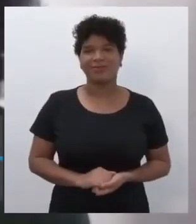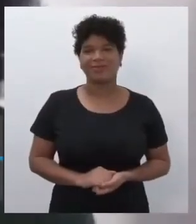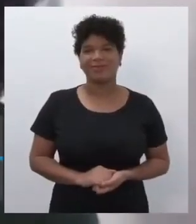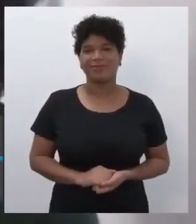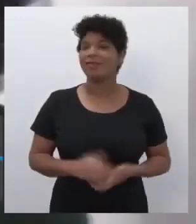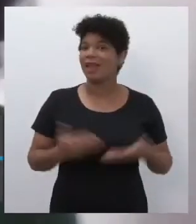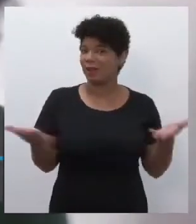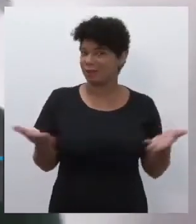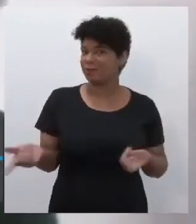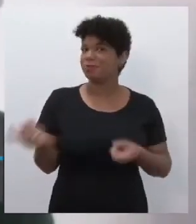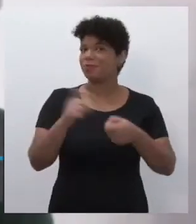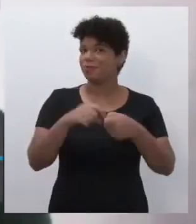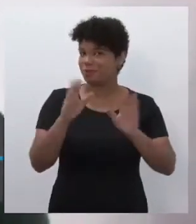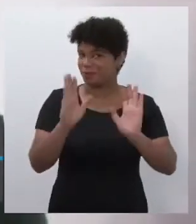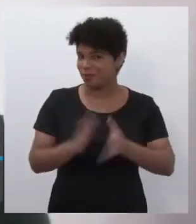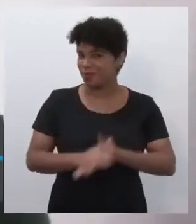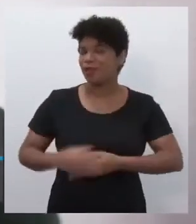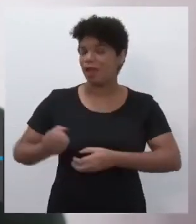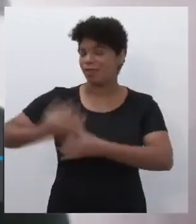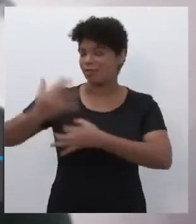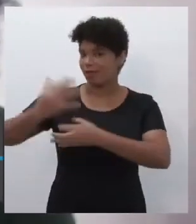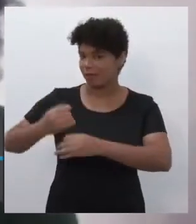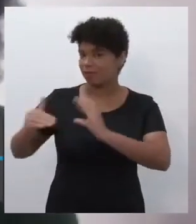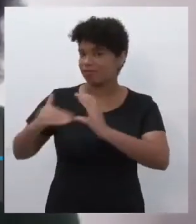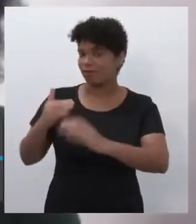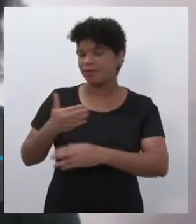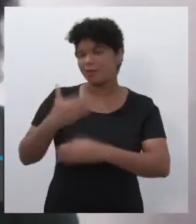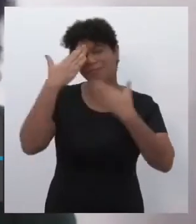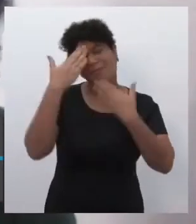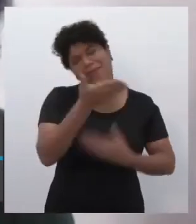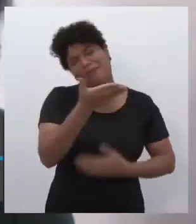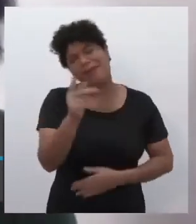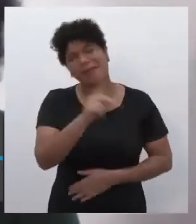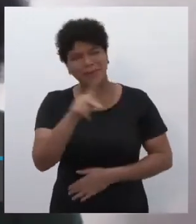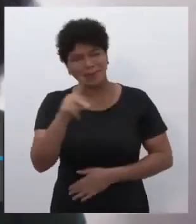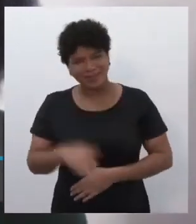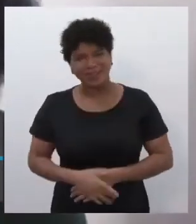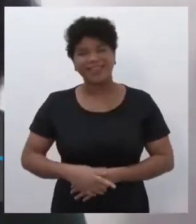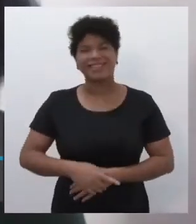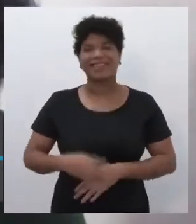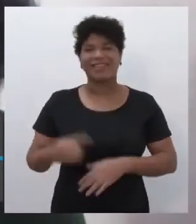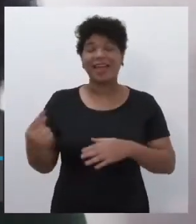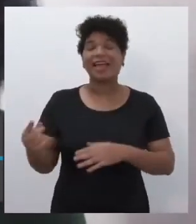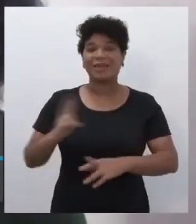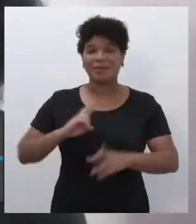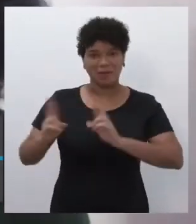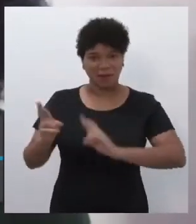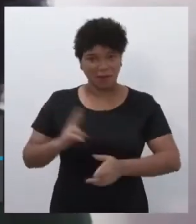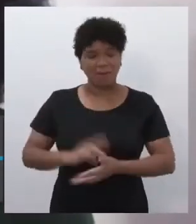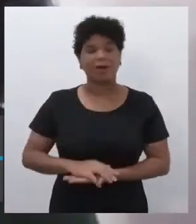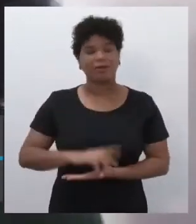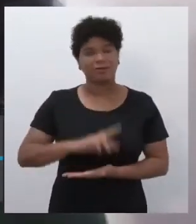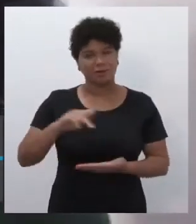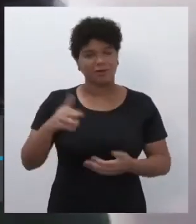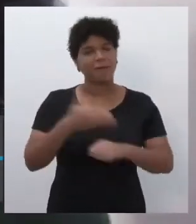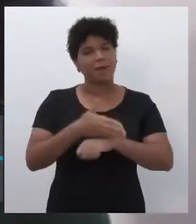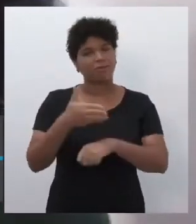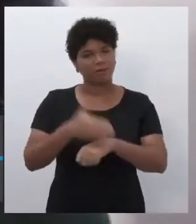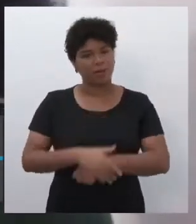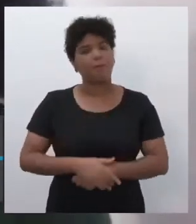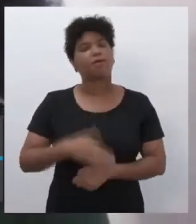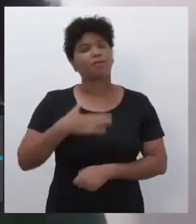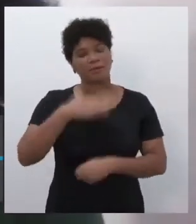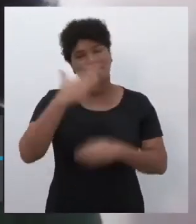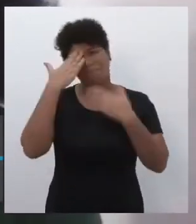Bom, voltamos aí para a interação agora. Muito obrigada, os professores estão colaborando, né? A professora Claudete,